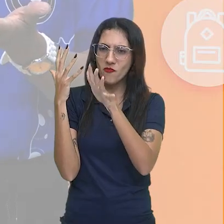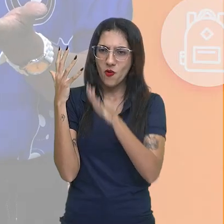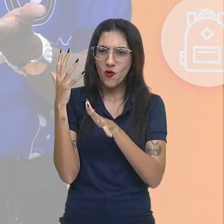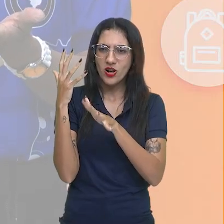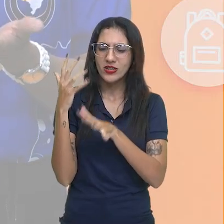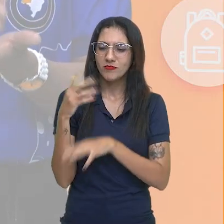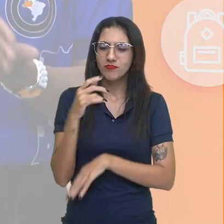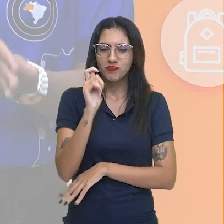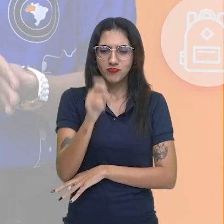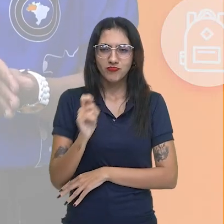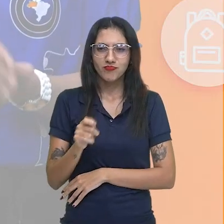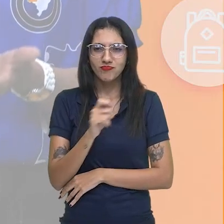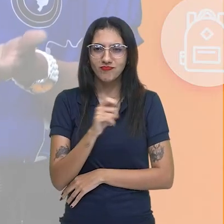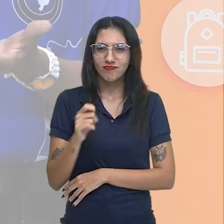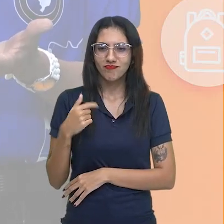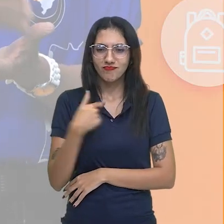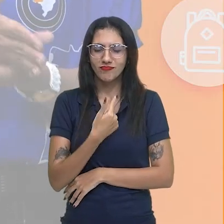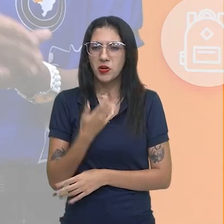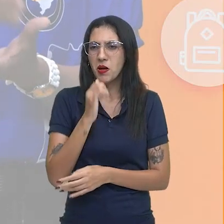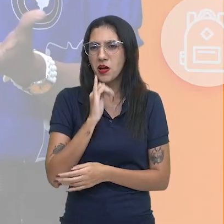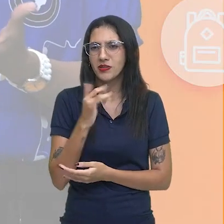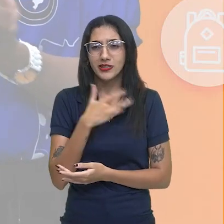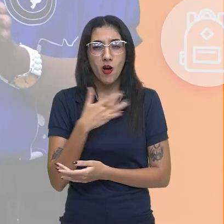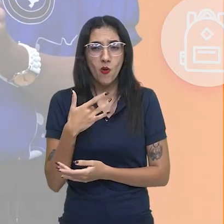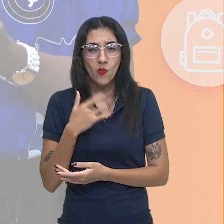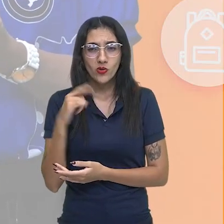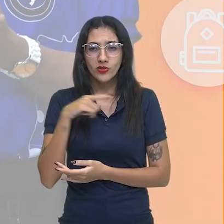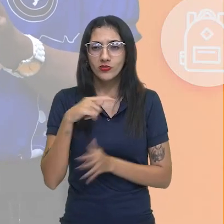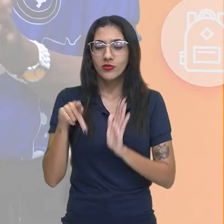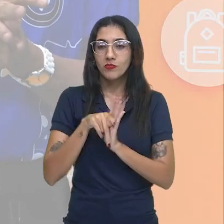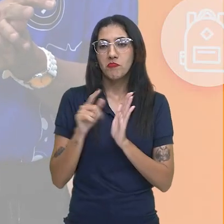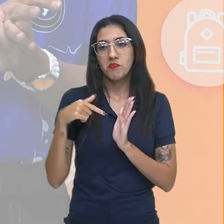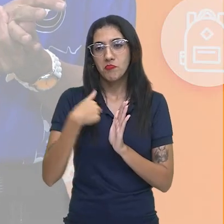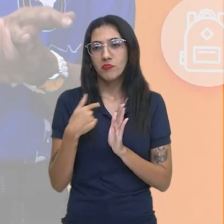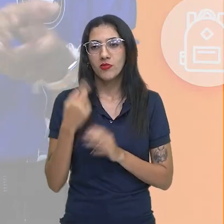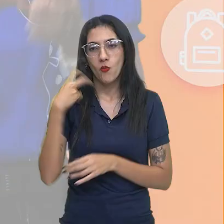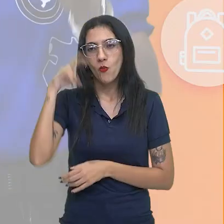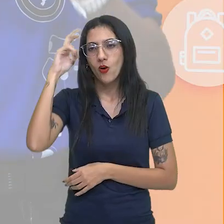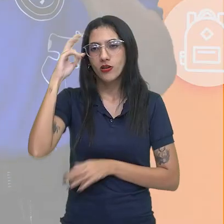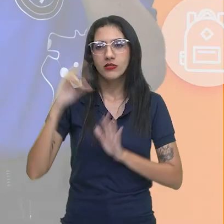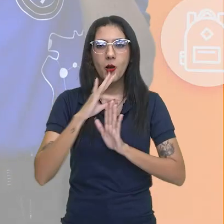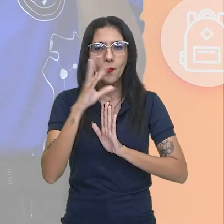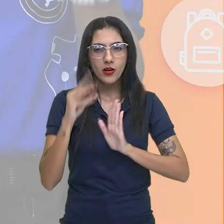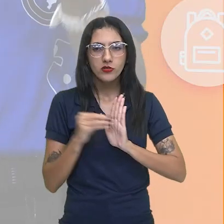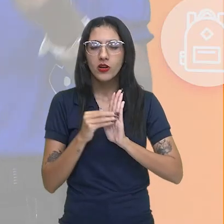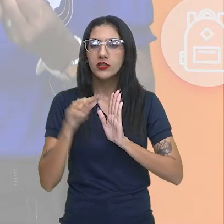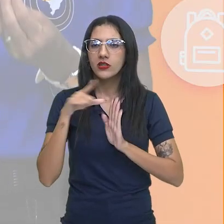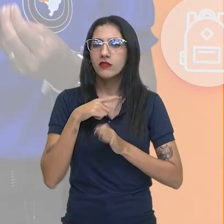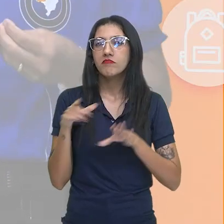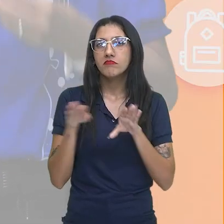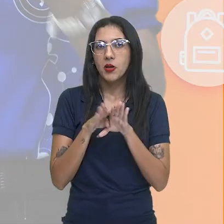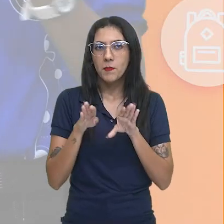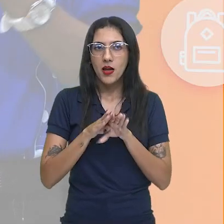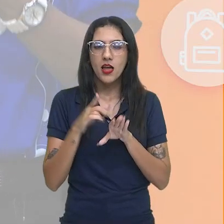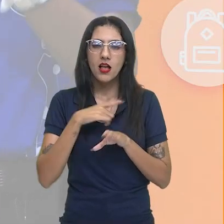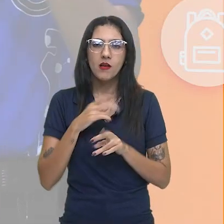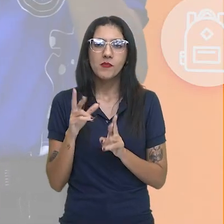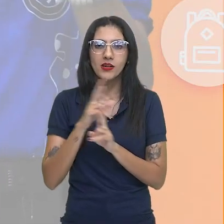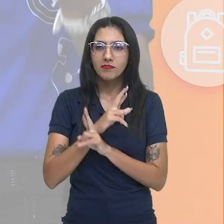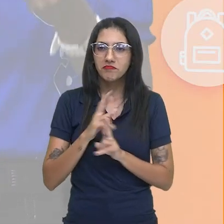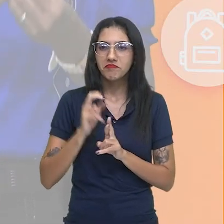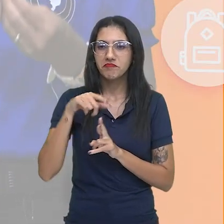também está presente na cultura amazônica, que também é uma expressão